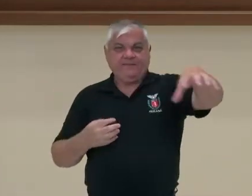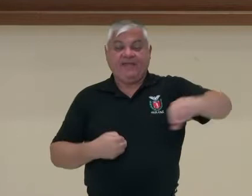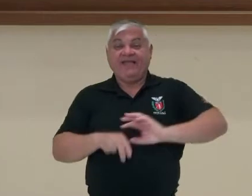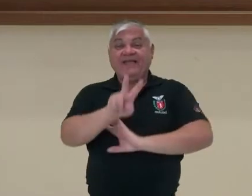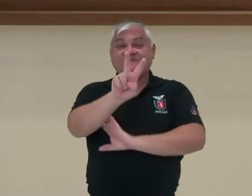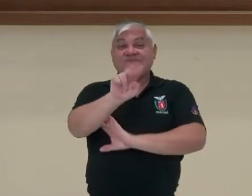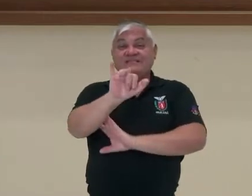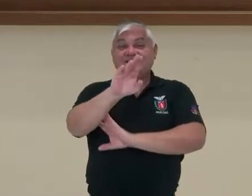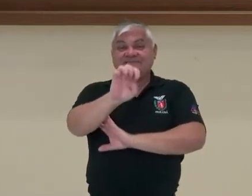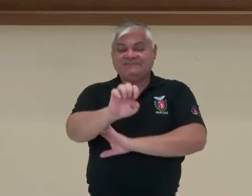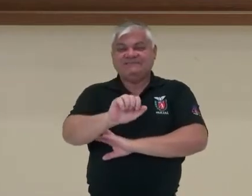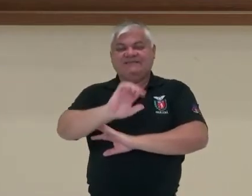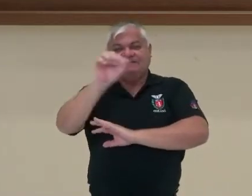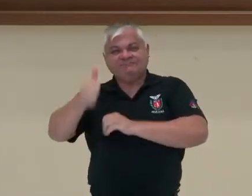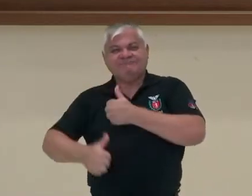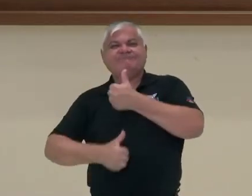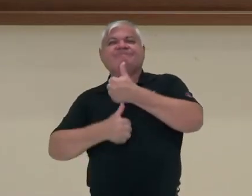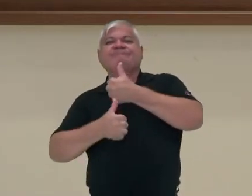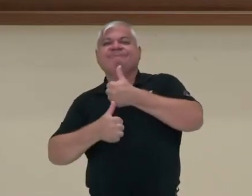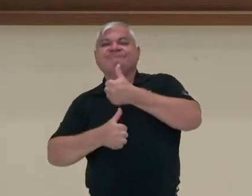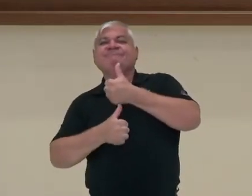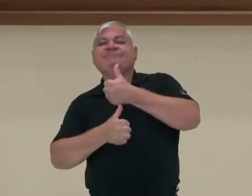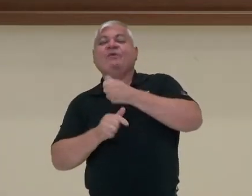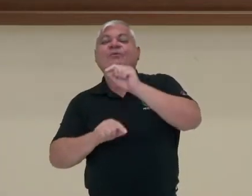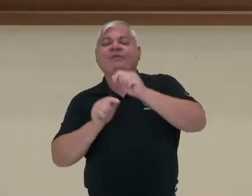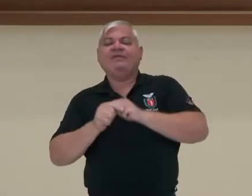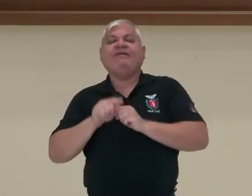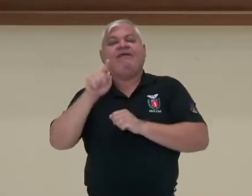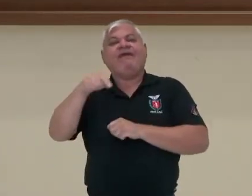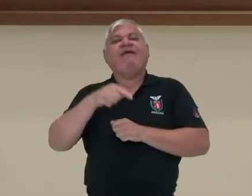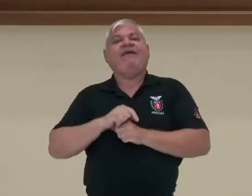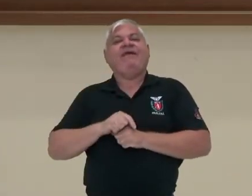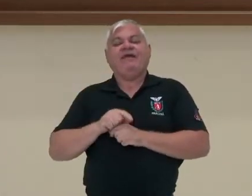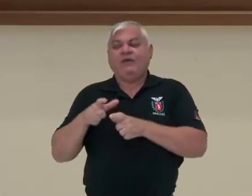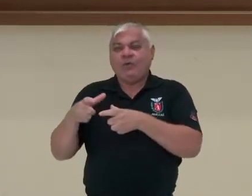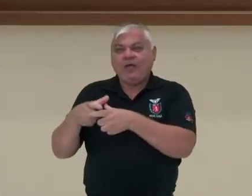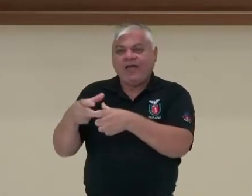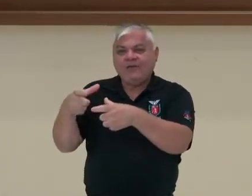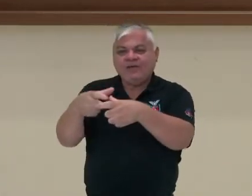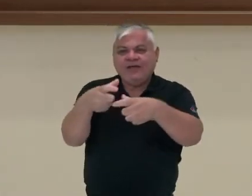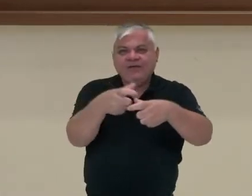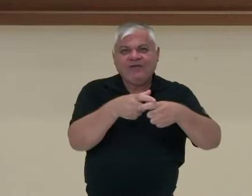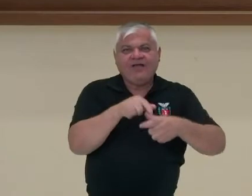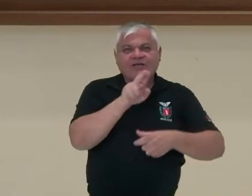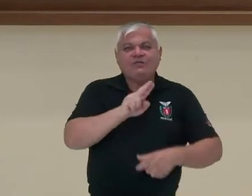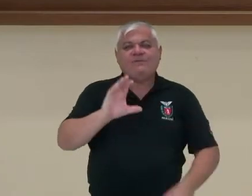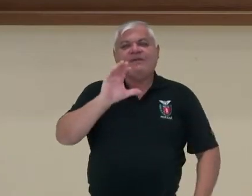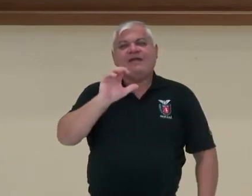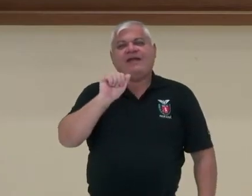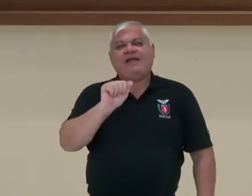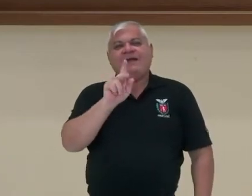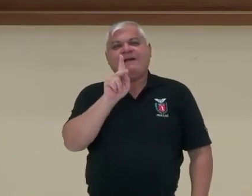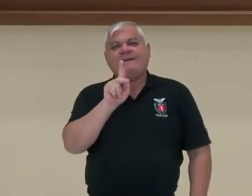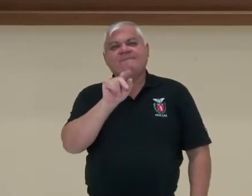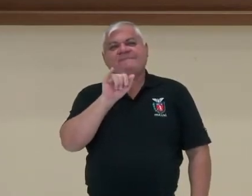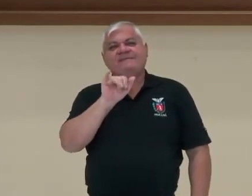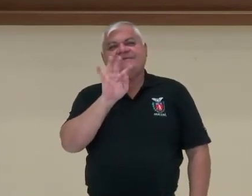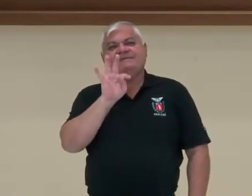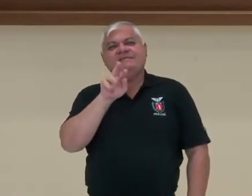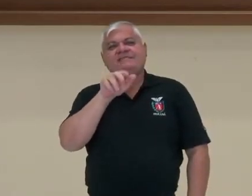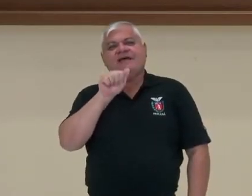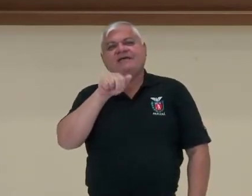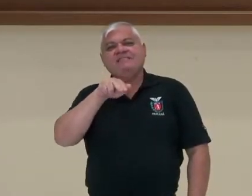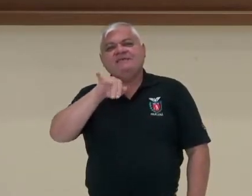eles criaram territórios menores que eles chamaram de capitanias gerais. Para quê? Para que eles conseguissem, então, ter